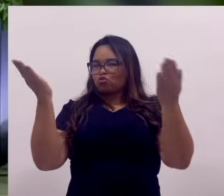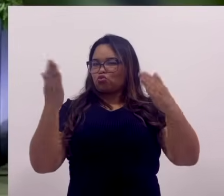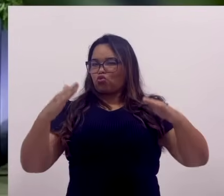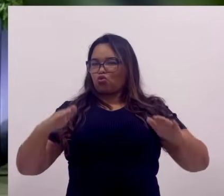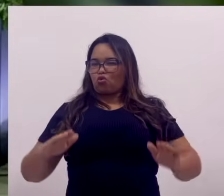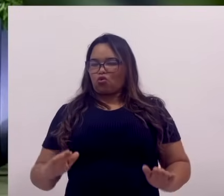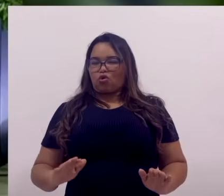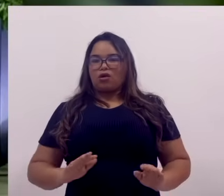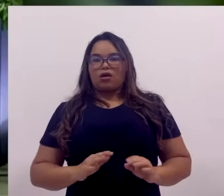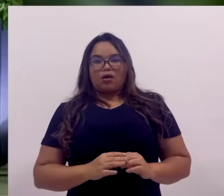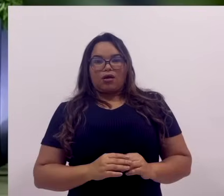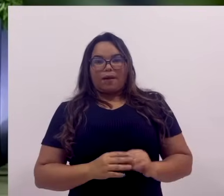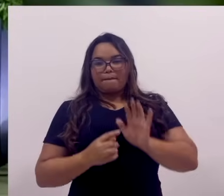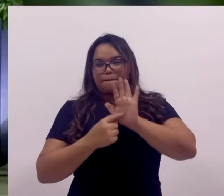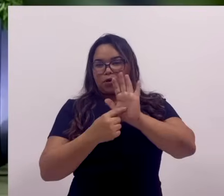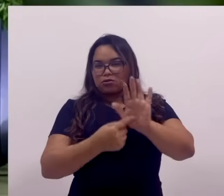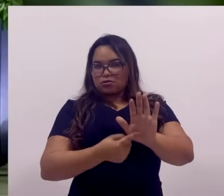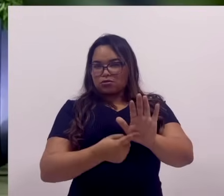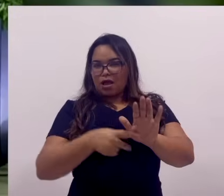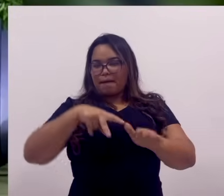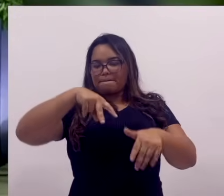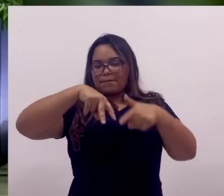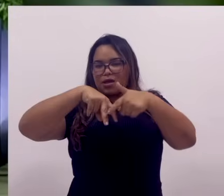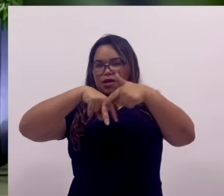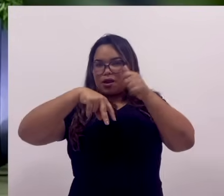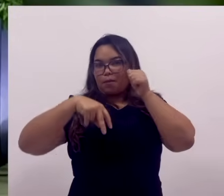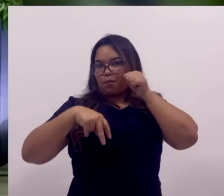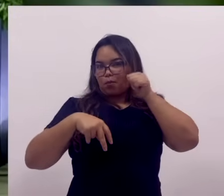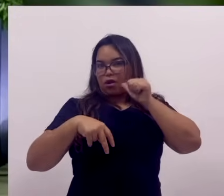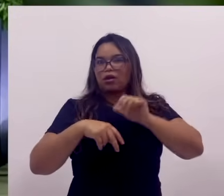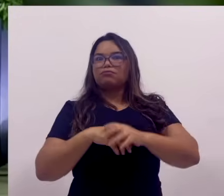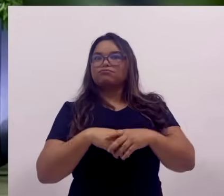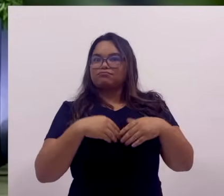as pernas, e foi isso que fizeram.